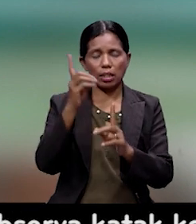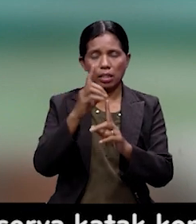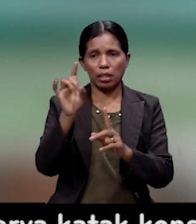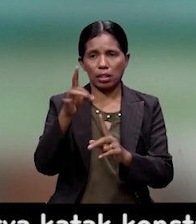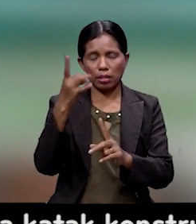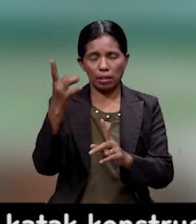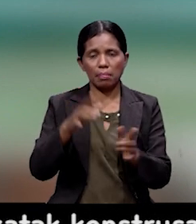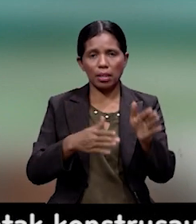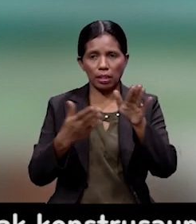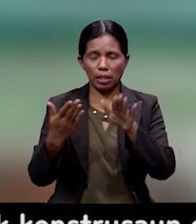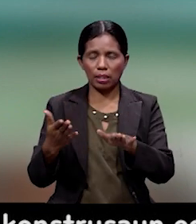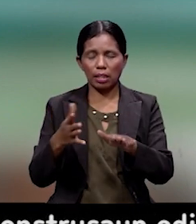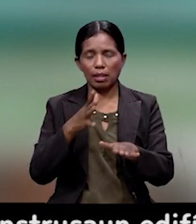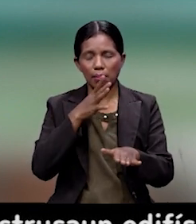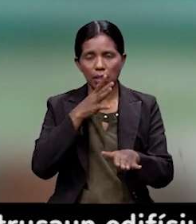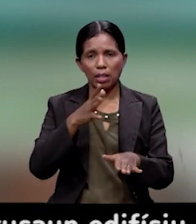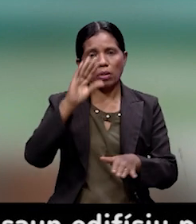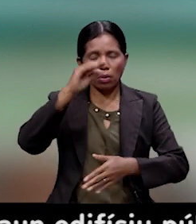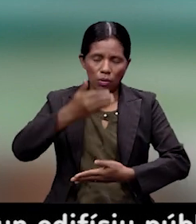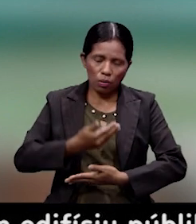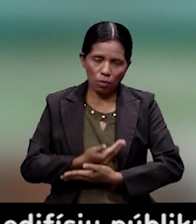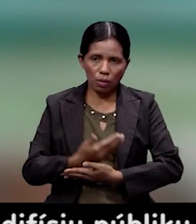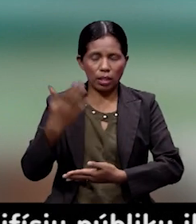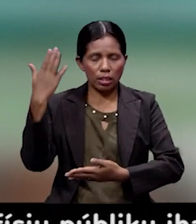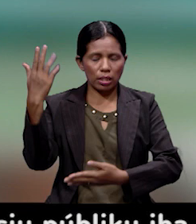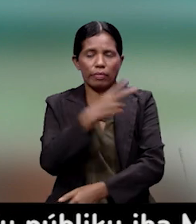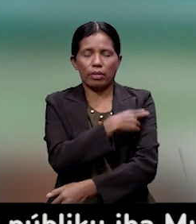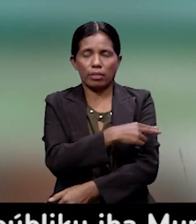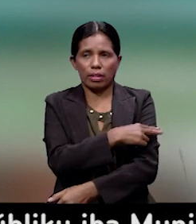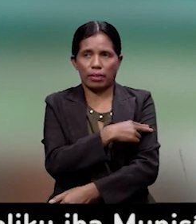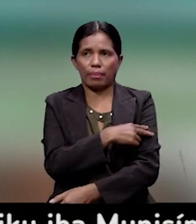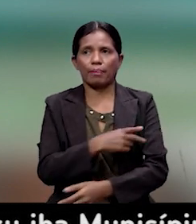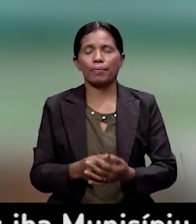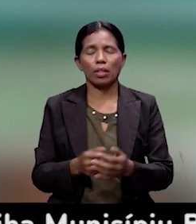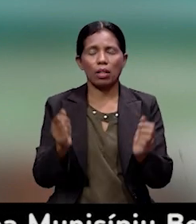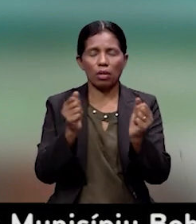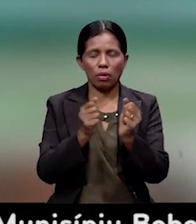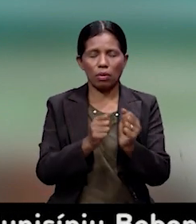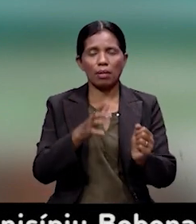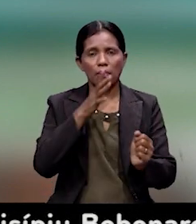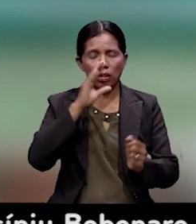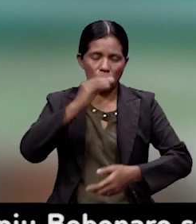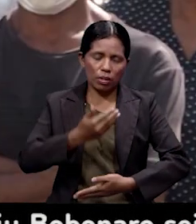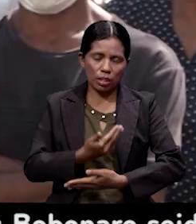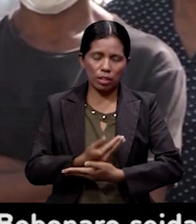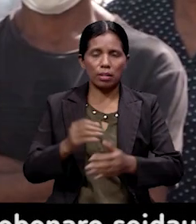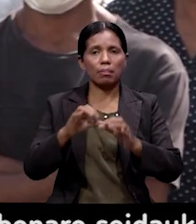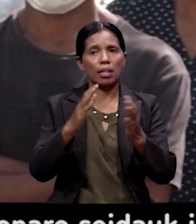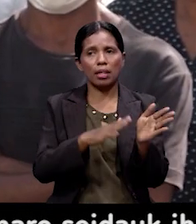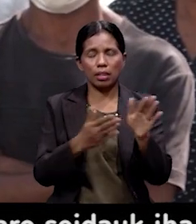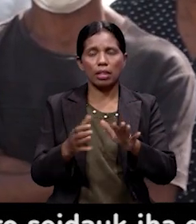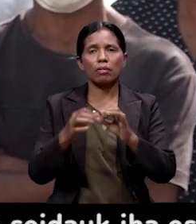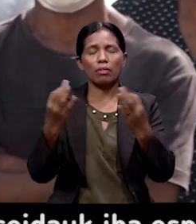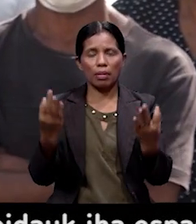Inan ho Uan e a sala isolamento Vera Cruz. O acontecimento inan no uan sira matene, família ou